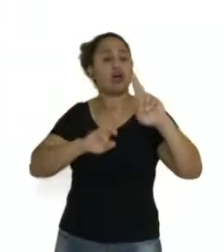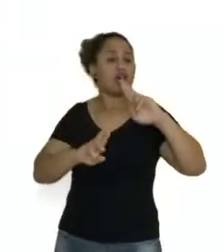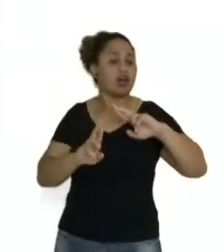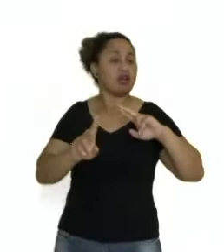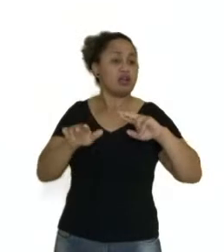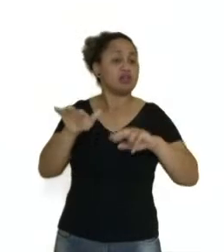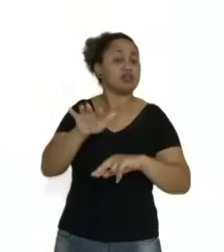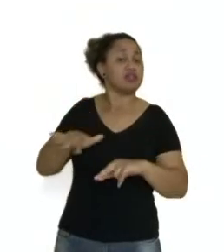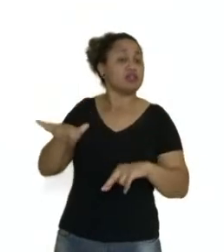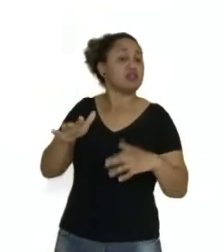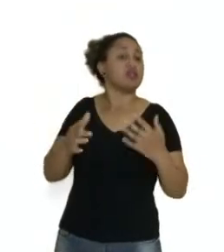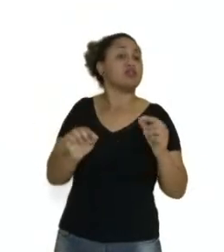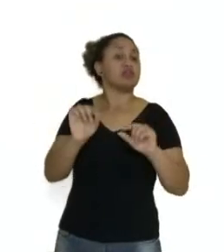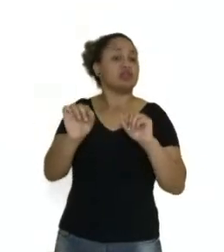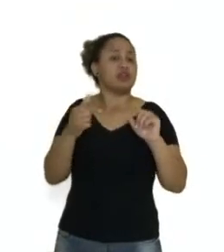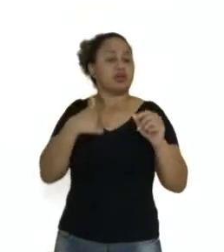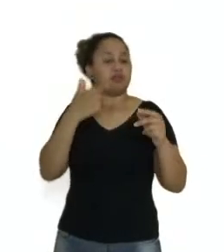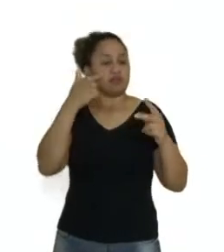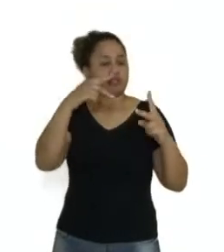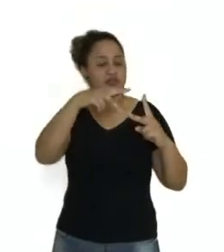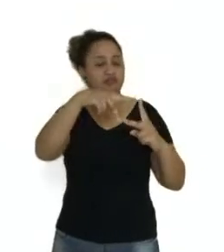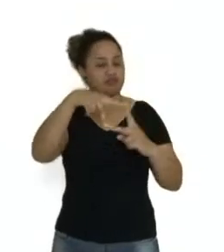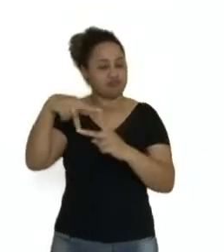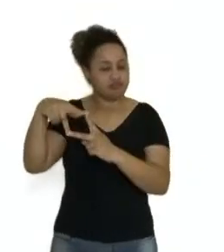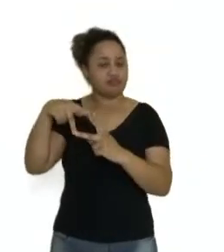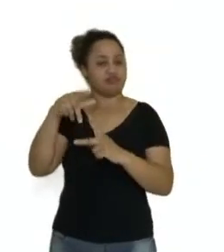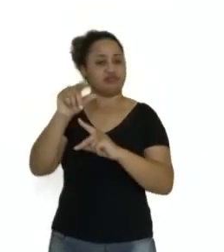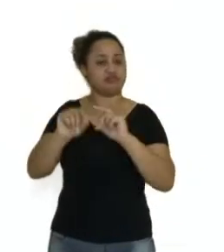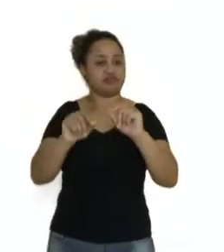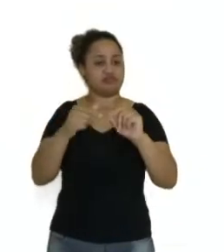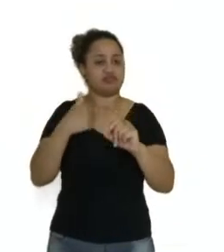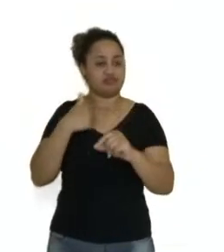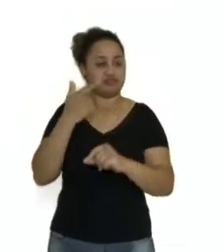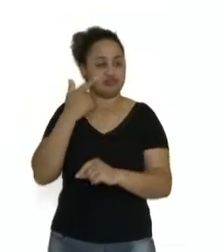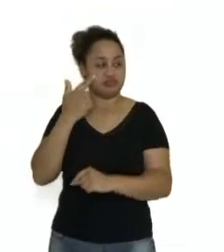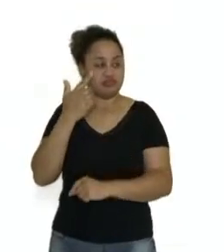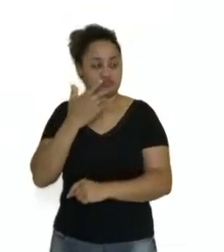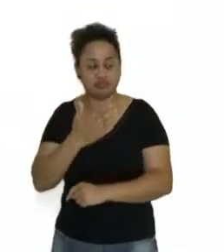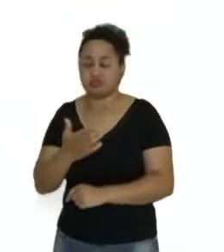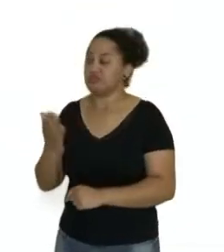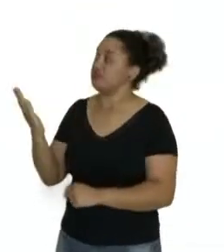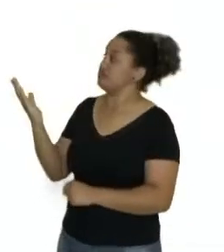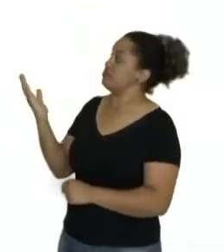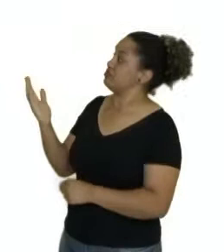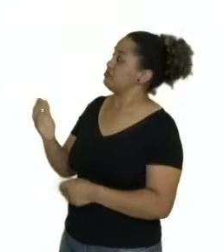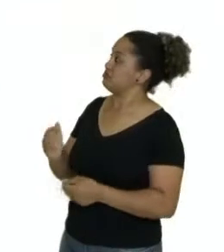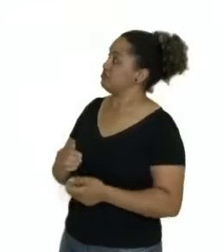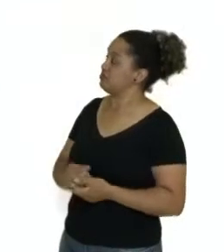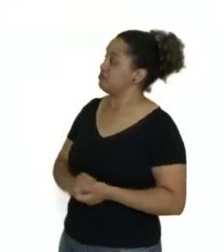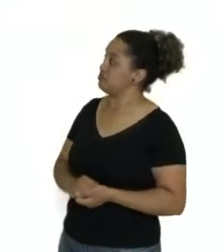nesta situação? Então observe as tirinhas. Sabia que a pata do cavalo só tem um dedo?